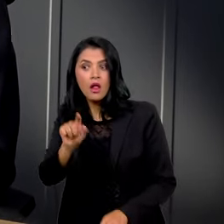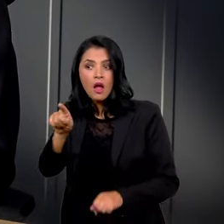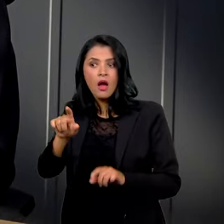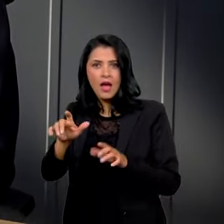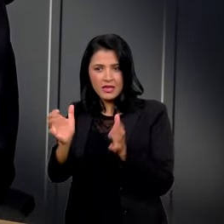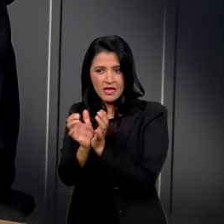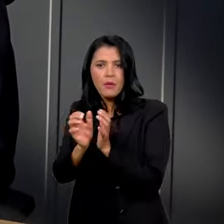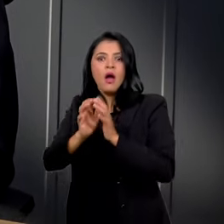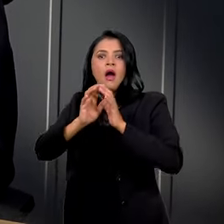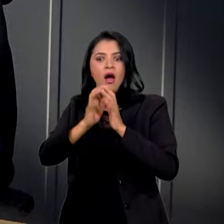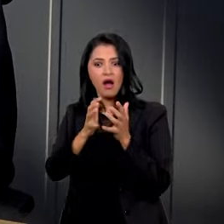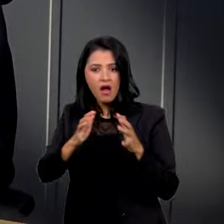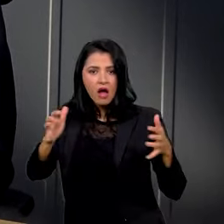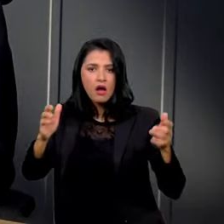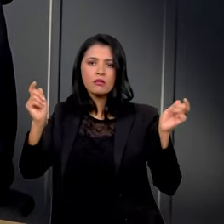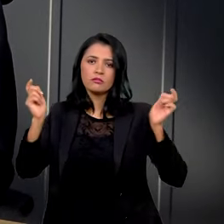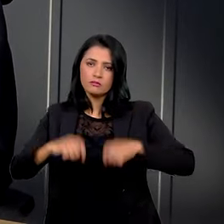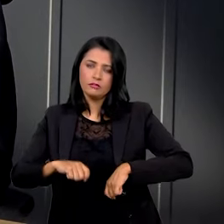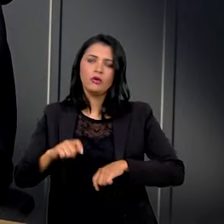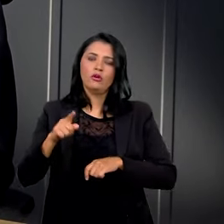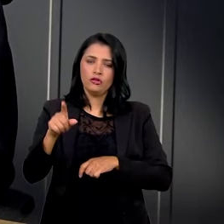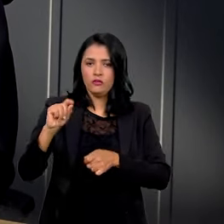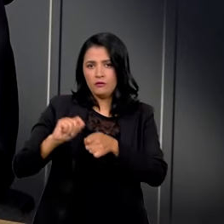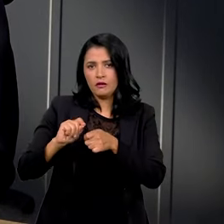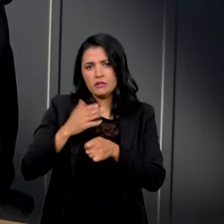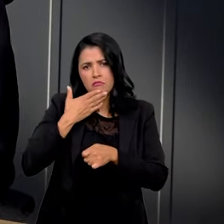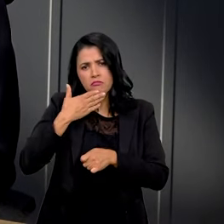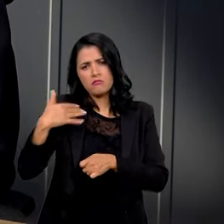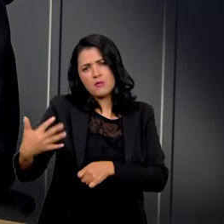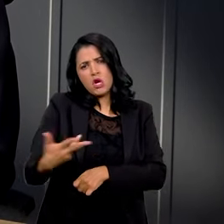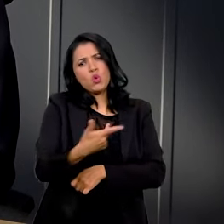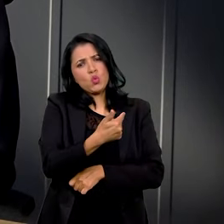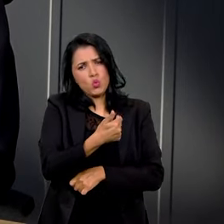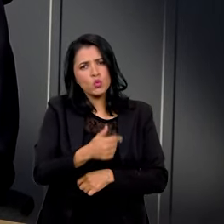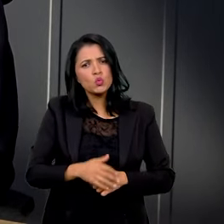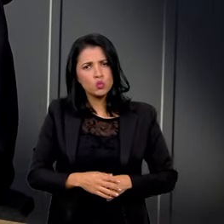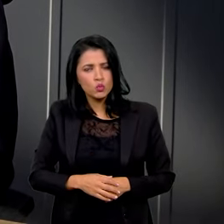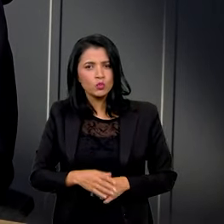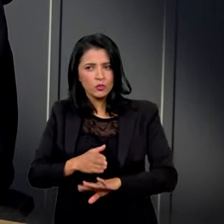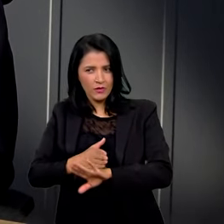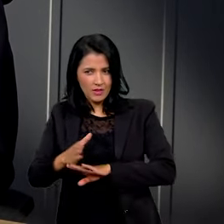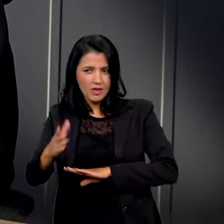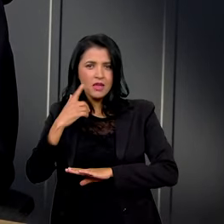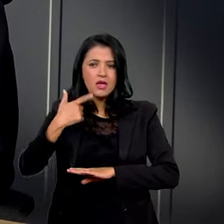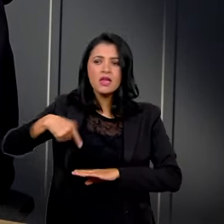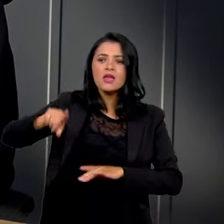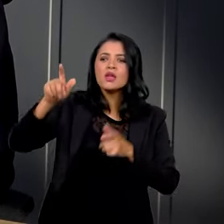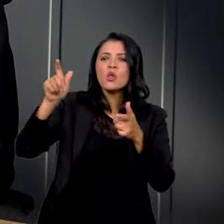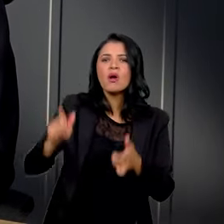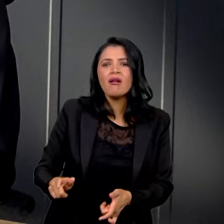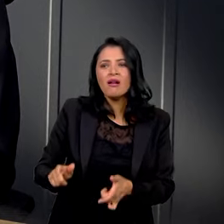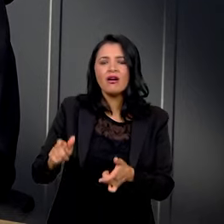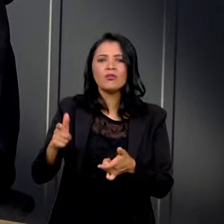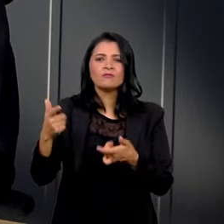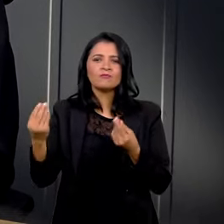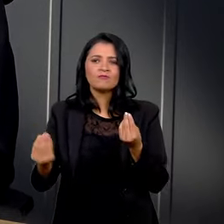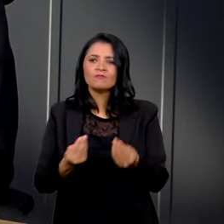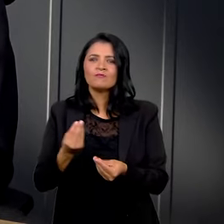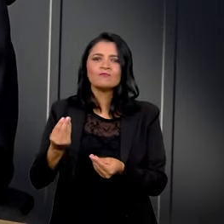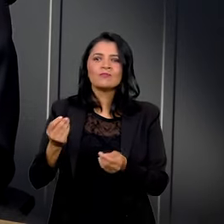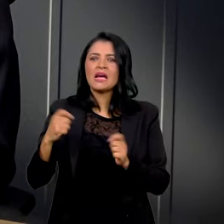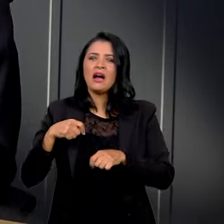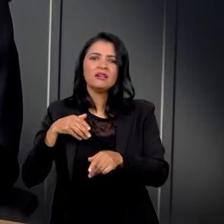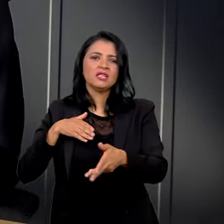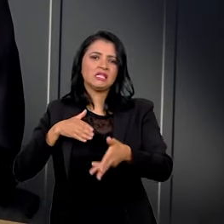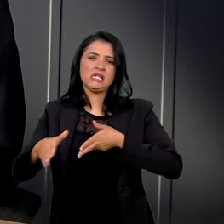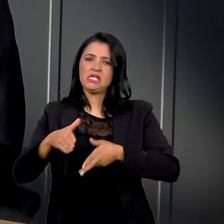na onde não foram acessados anteriormente e amplia essa rede de proteção e eu acho que um outro ponto que é fundamental né para responder